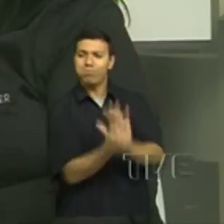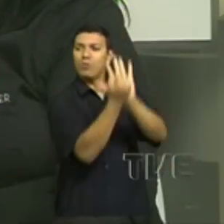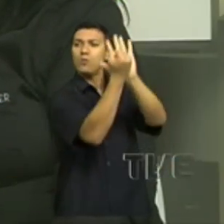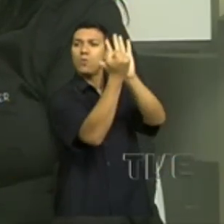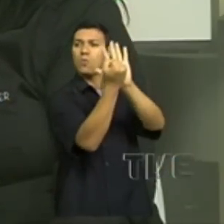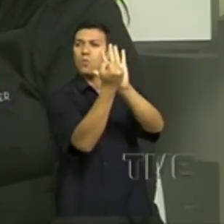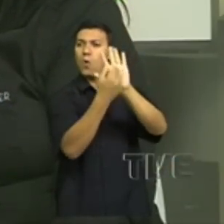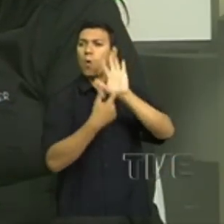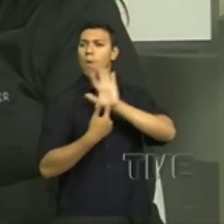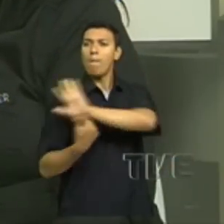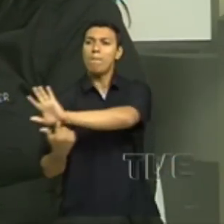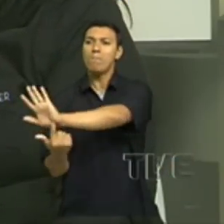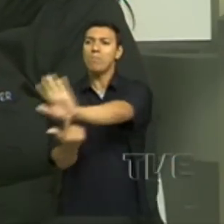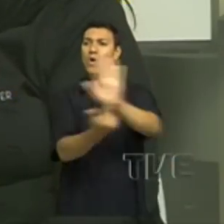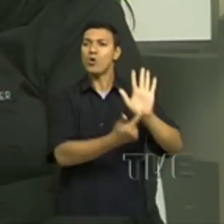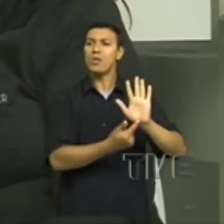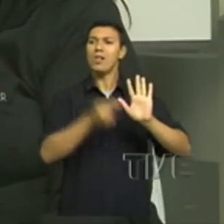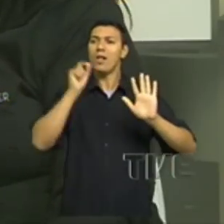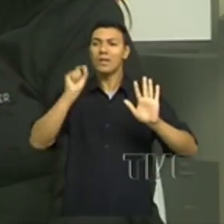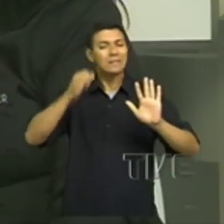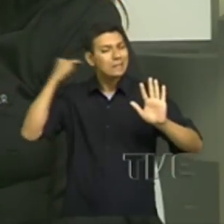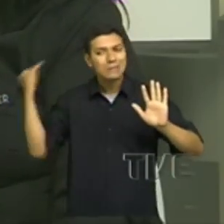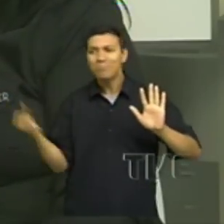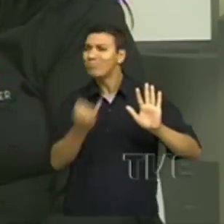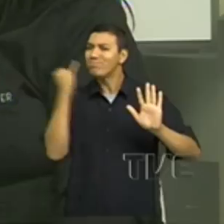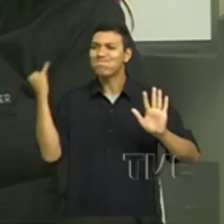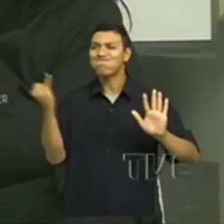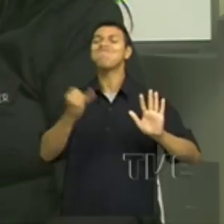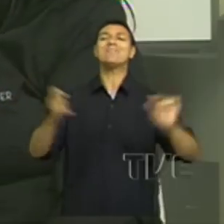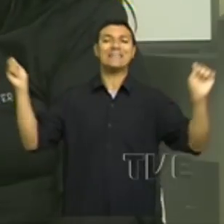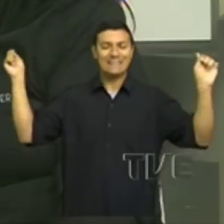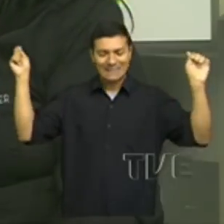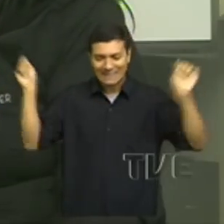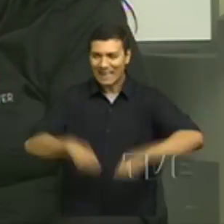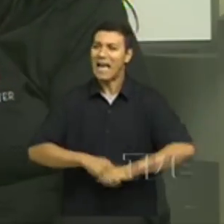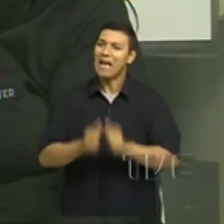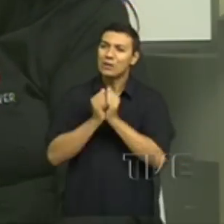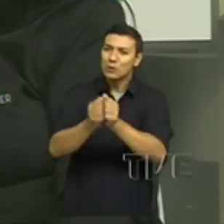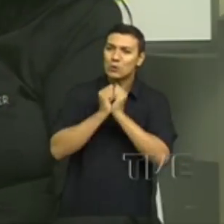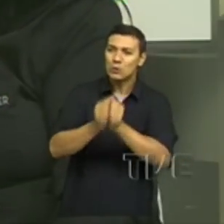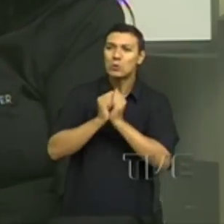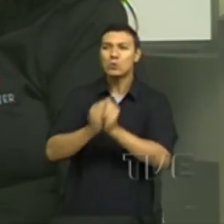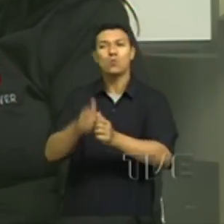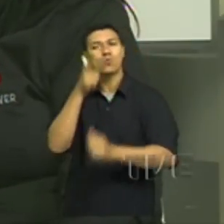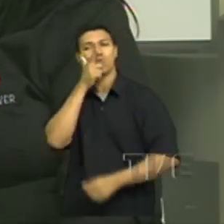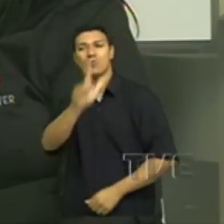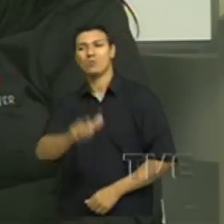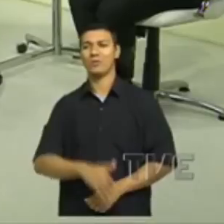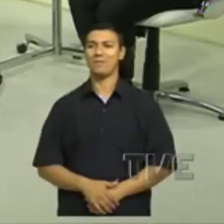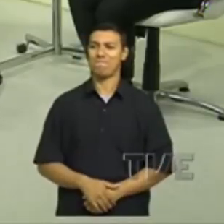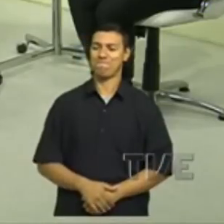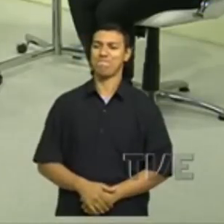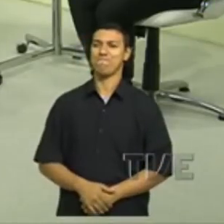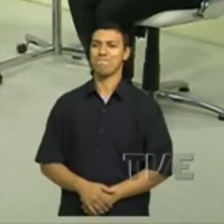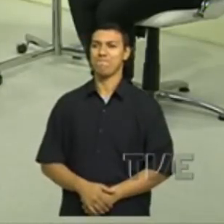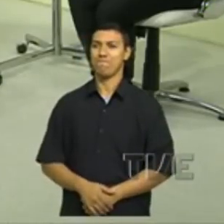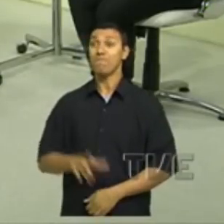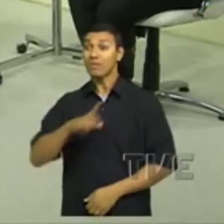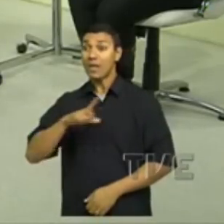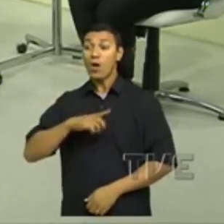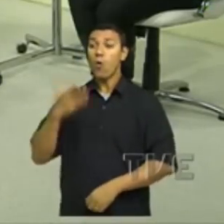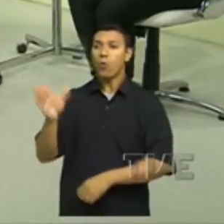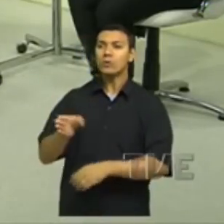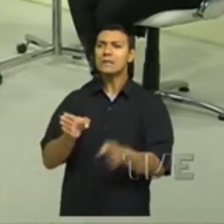Porto Alegre, mostrando que sim, é possível termos todos juntos ao mesmo tempo. E existe também uma outra acessibilidade,